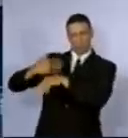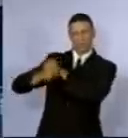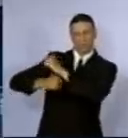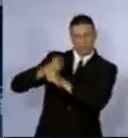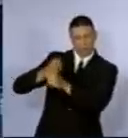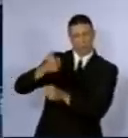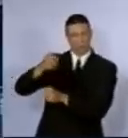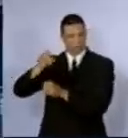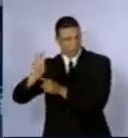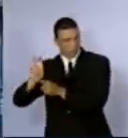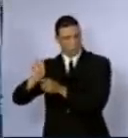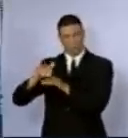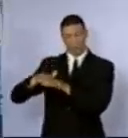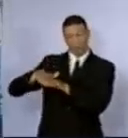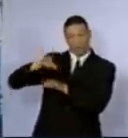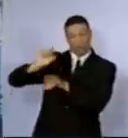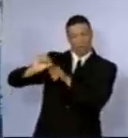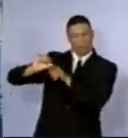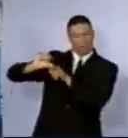aumento, existe